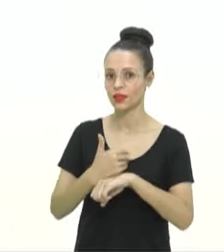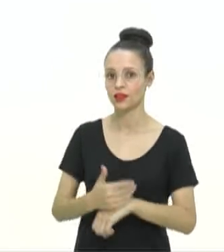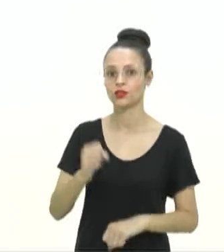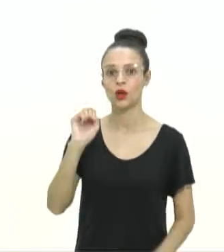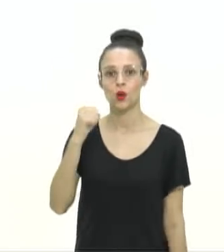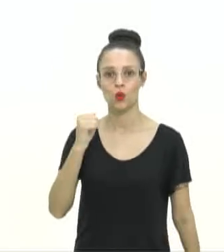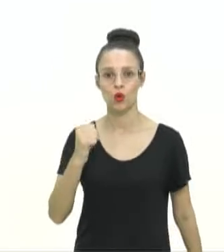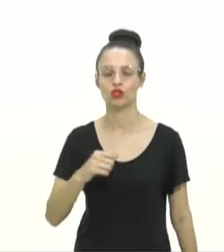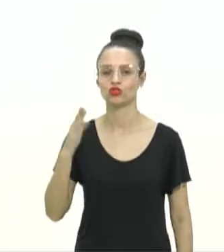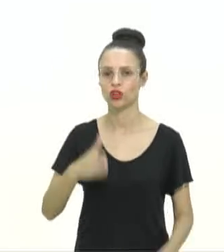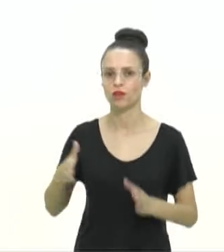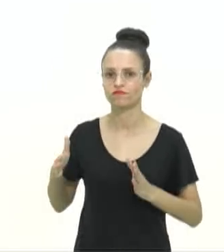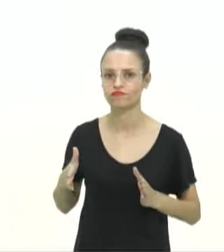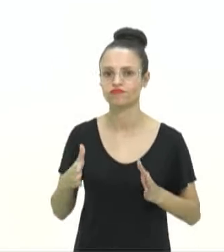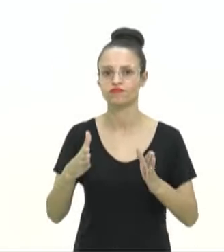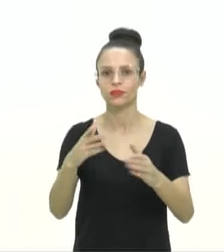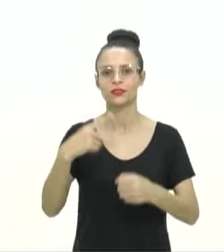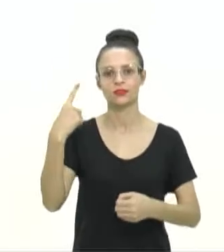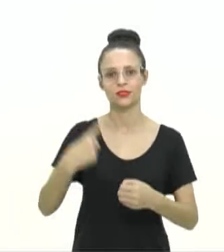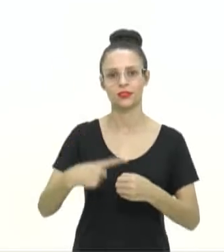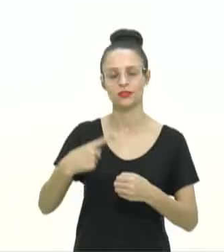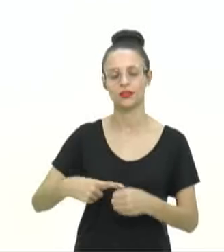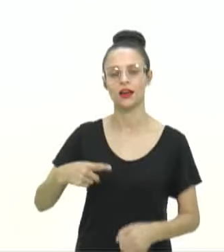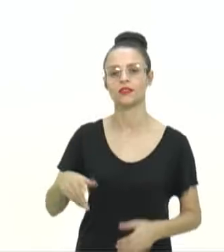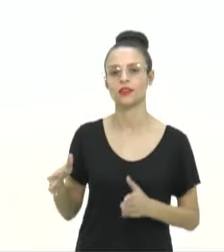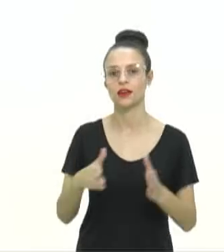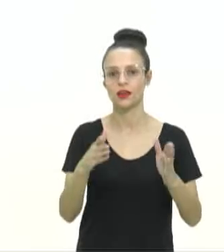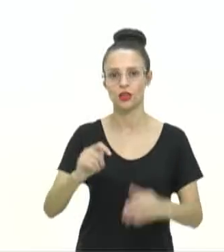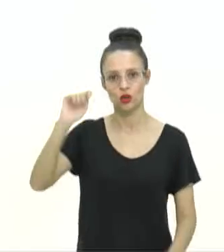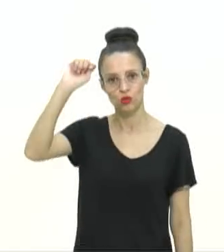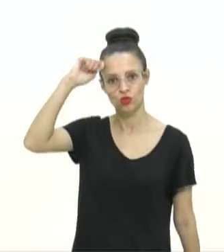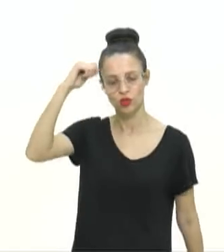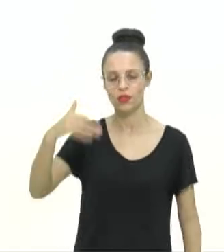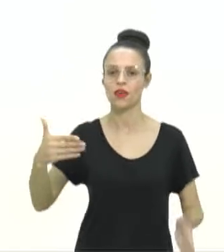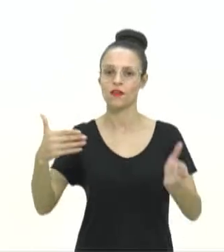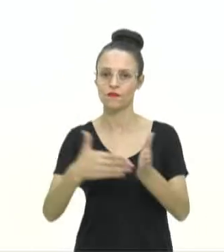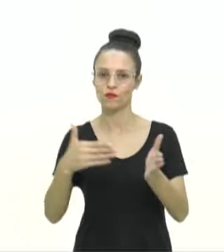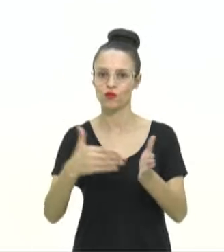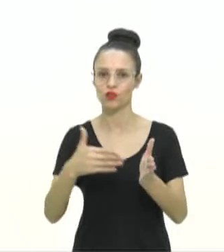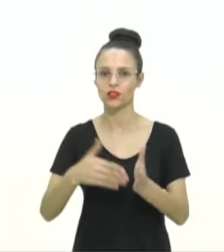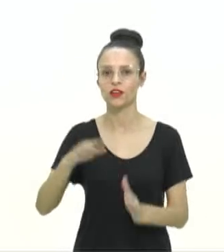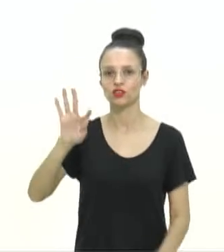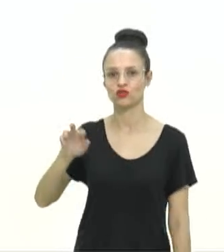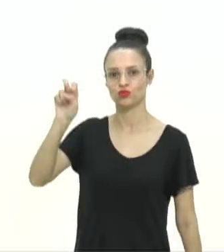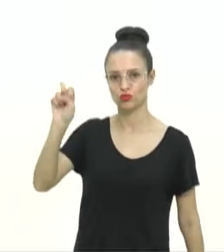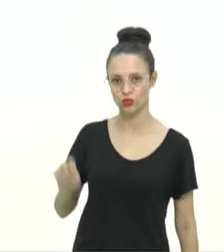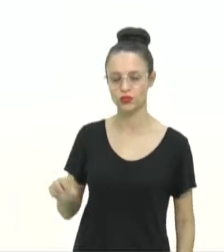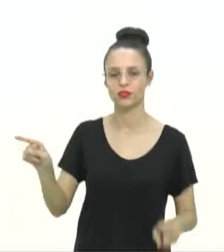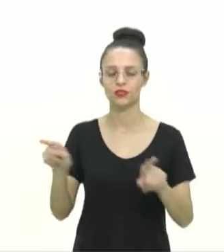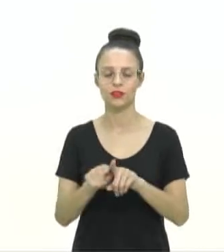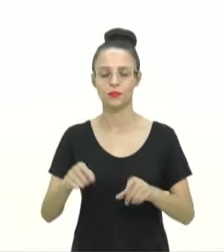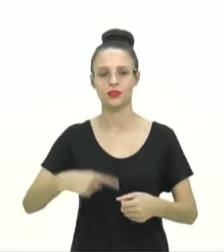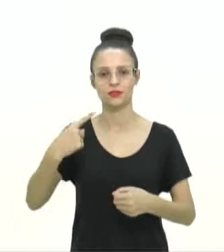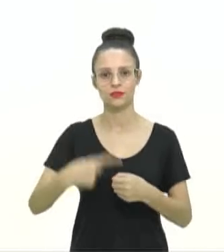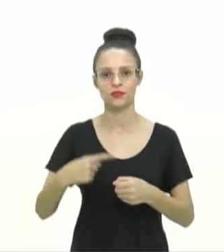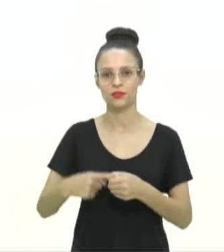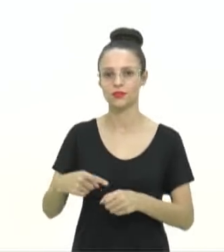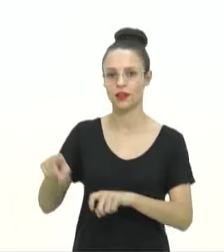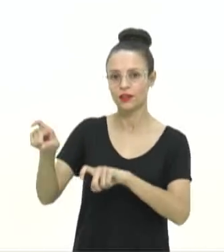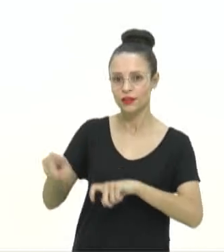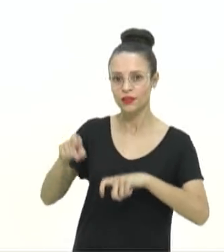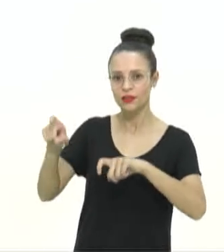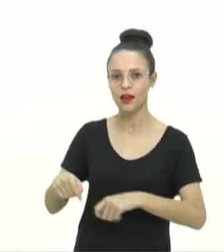tínhamos cruzado o Rio Negro, que faz fronteira da nossa cidade de Tijucas do Sul com a cidade de Campo Alegre, Santa